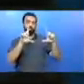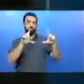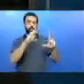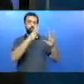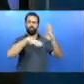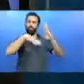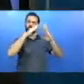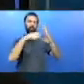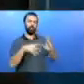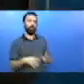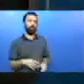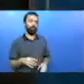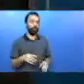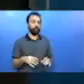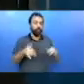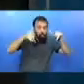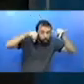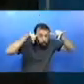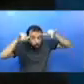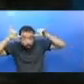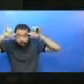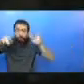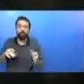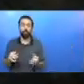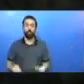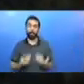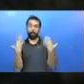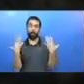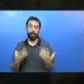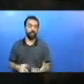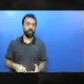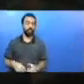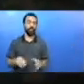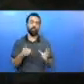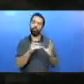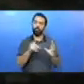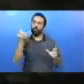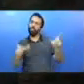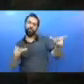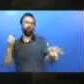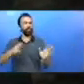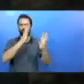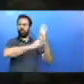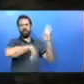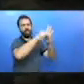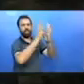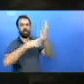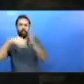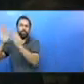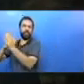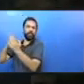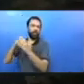artistas. Aqui, a festa do boi é tão popular que muitos artistas já a retrataram. Então, aqui agora eu vou aumentar